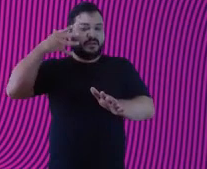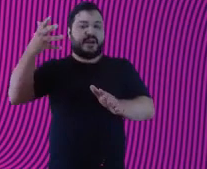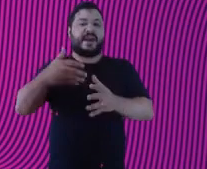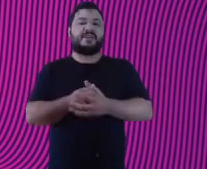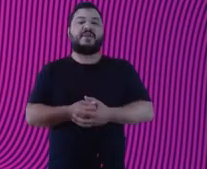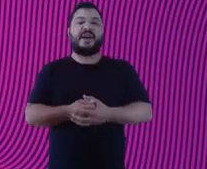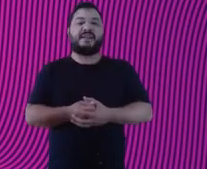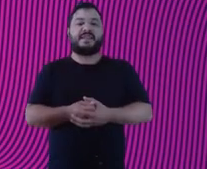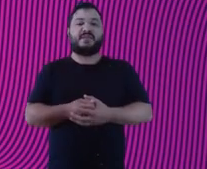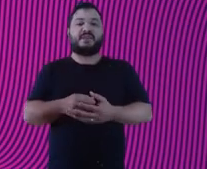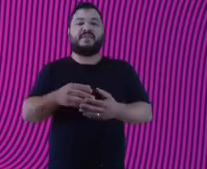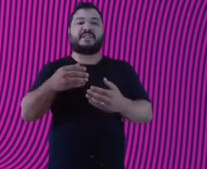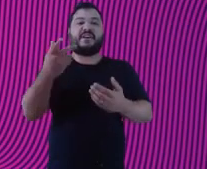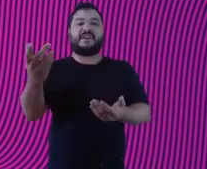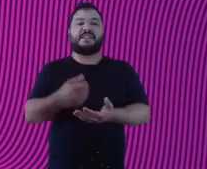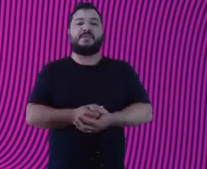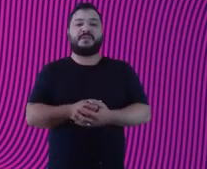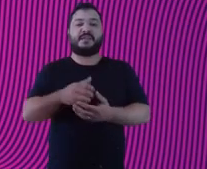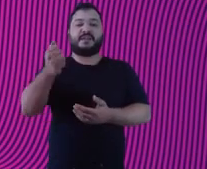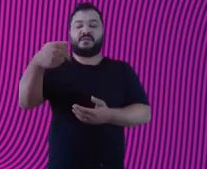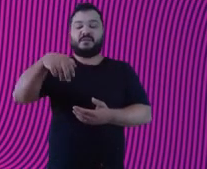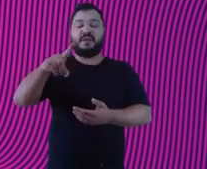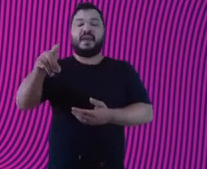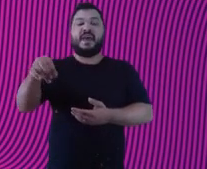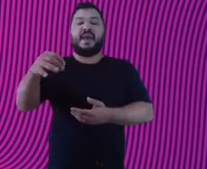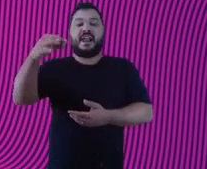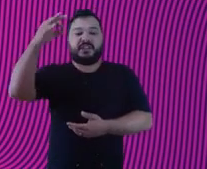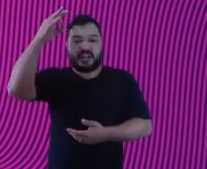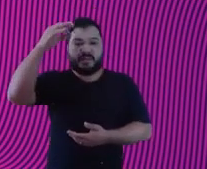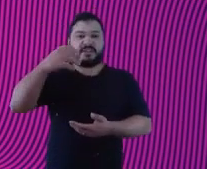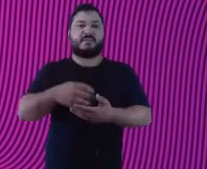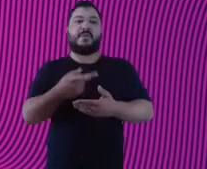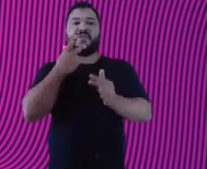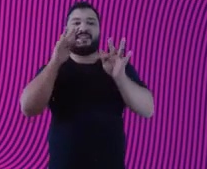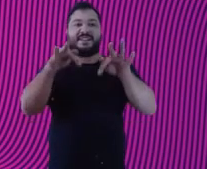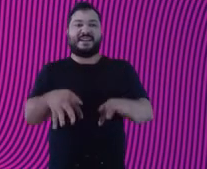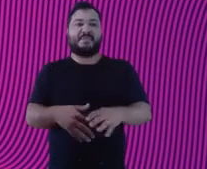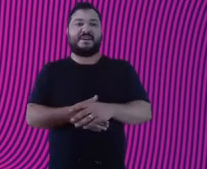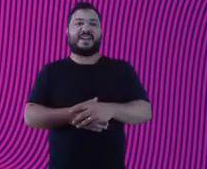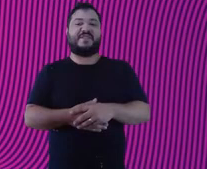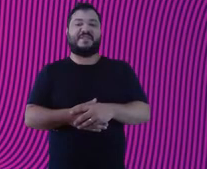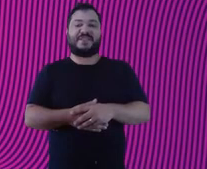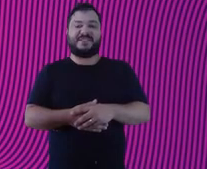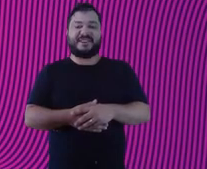Ricardo. Ângelo, faça as considerações finais para encerrar. Obrigada pela oportunidade.